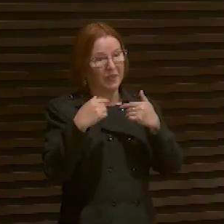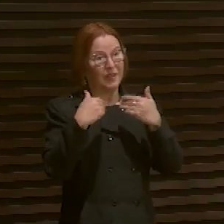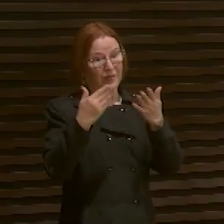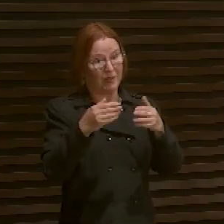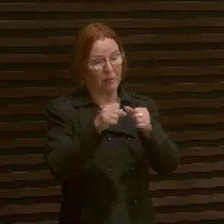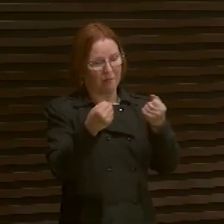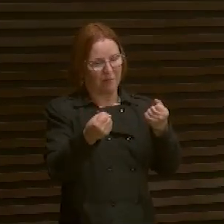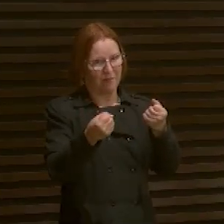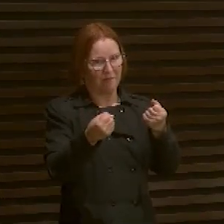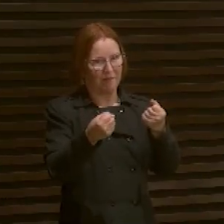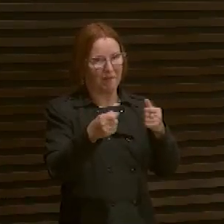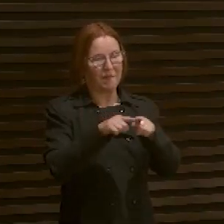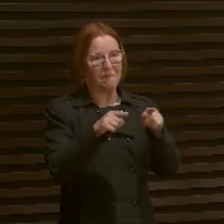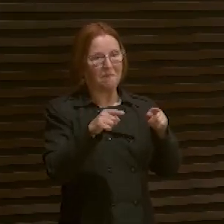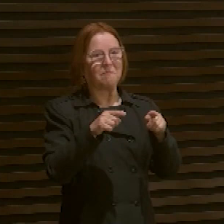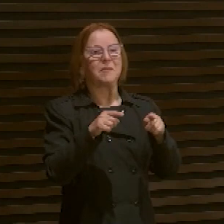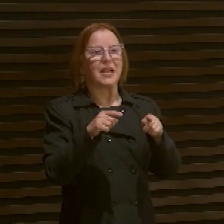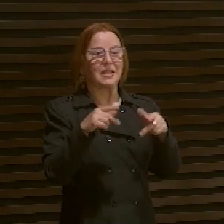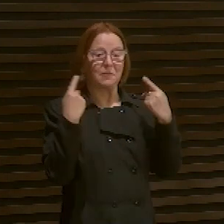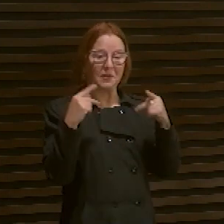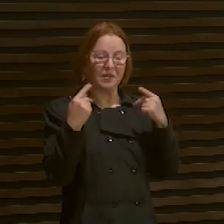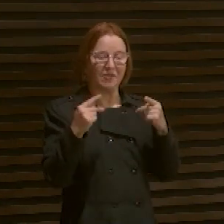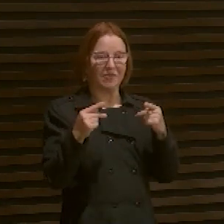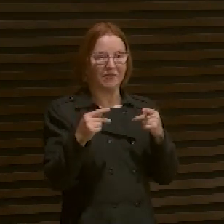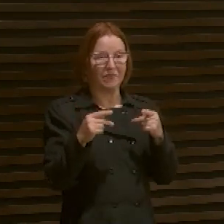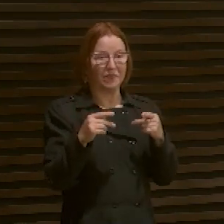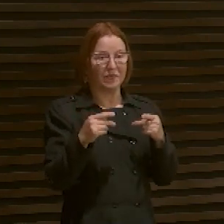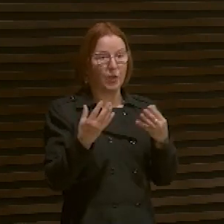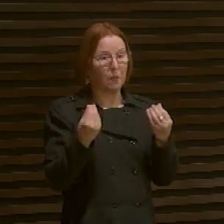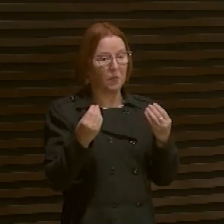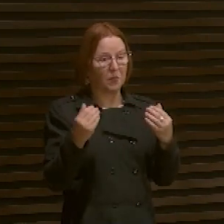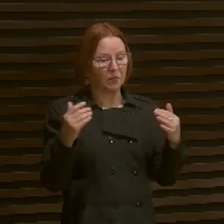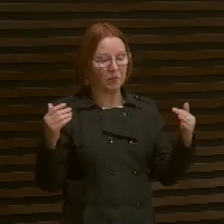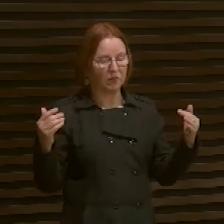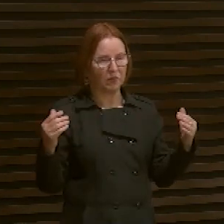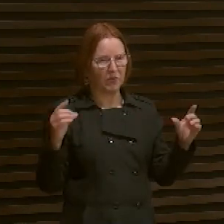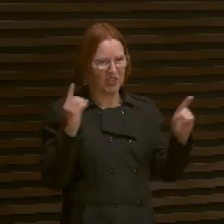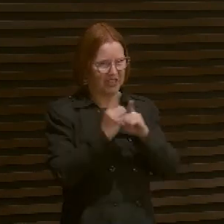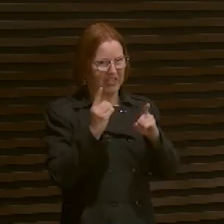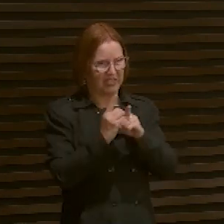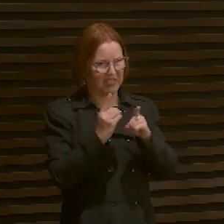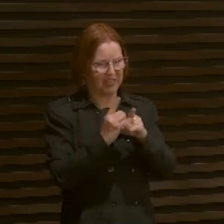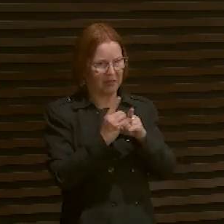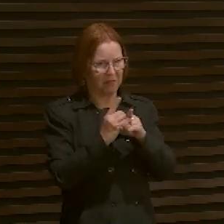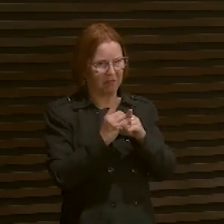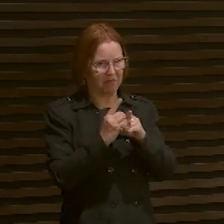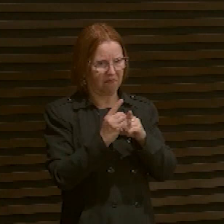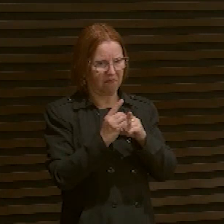palavra, à vista disso, muitos dos seus discípulos o abandonaram.